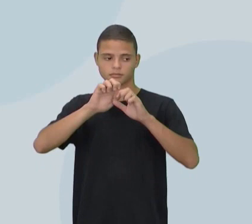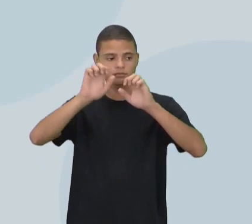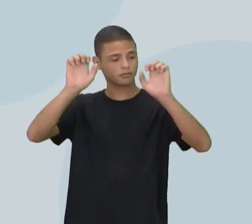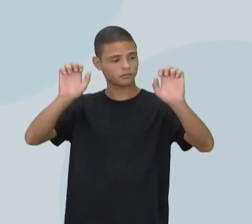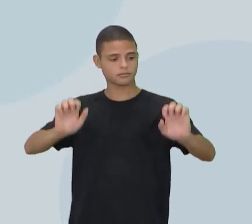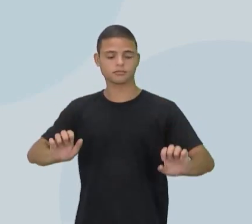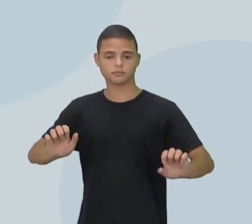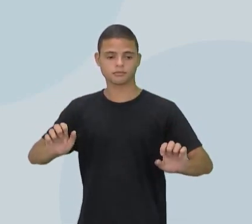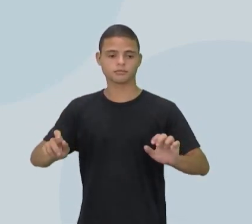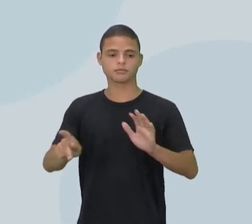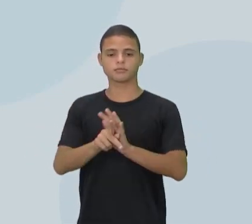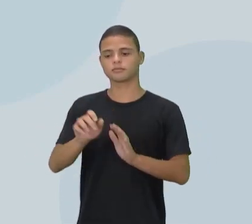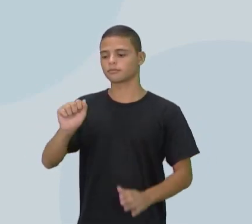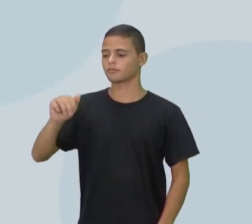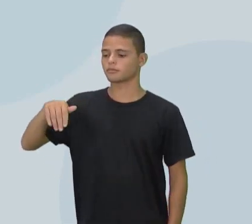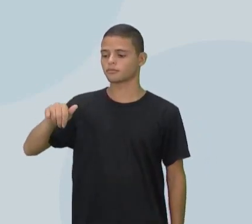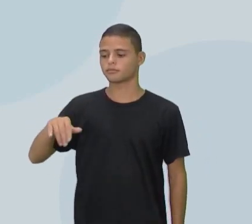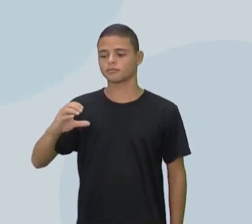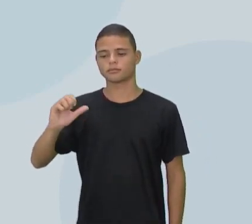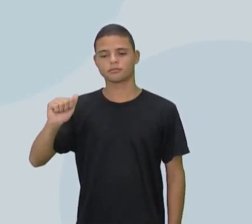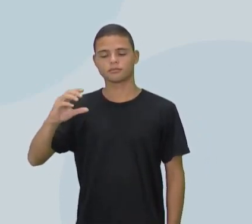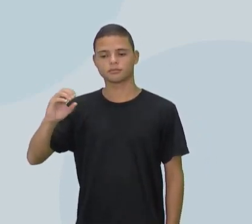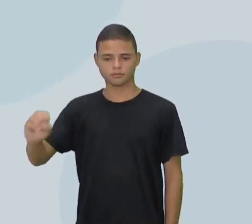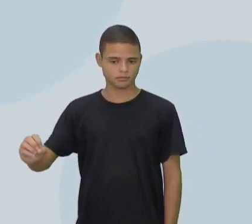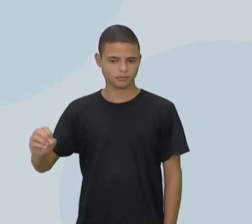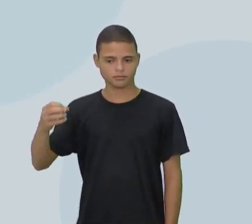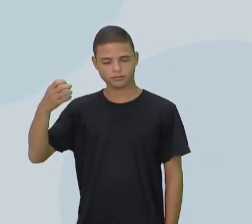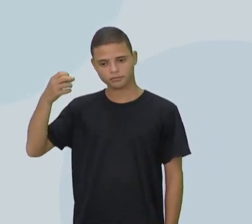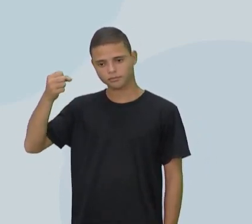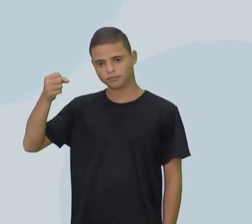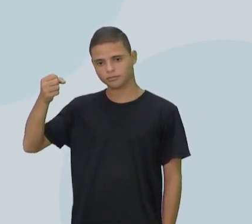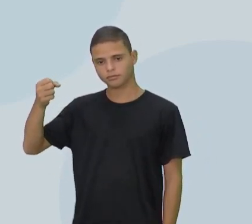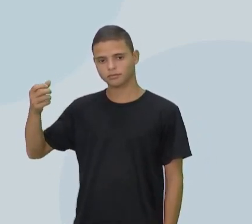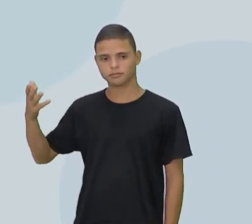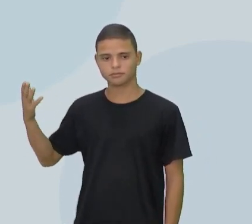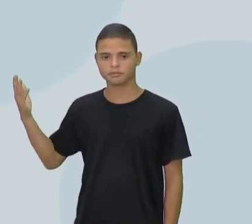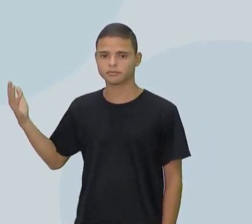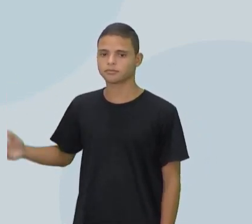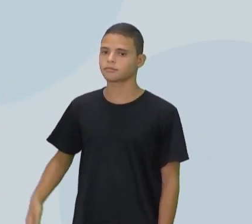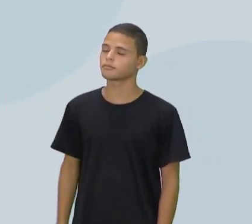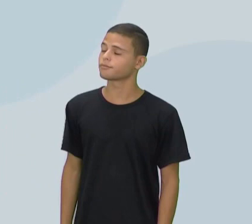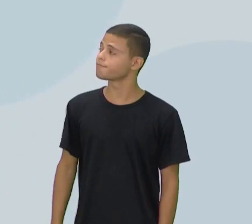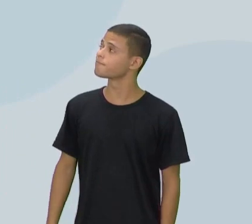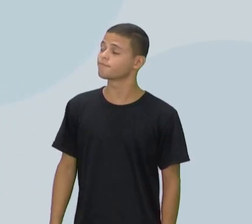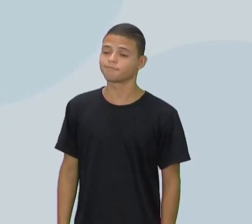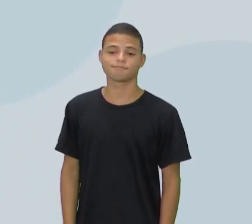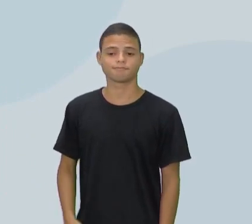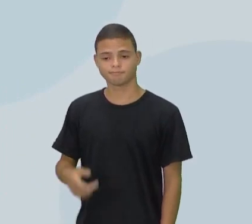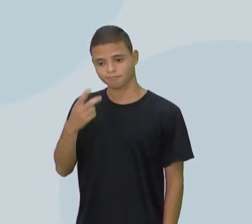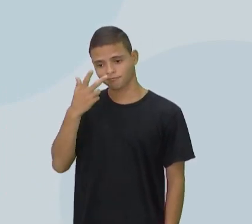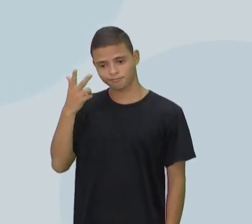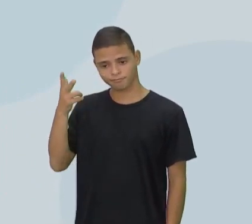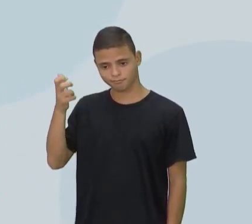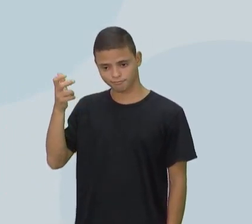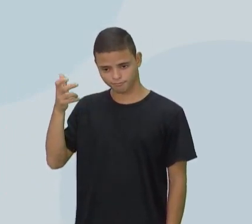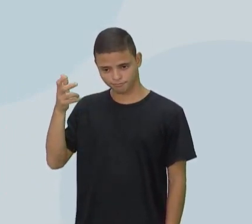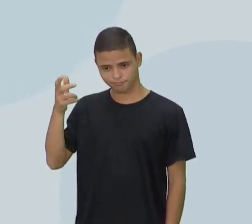estrutura do amianto branco, né? Então, ó, pode perceber, professora, e você estudante aí, ó, que nós temos